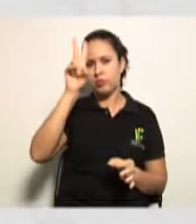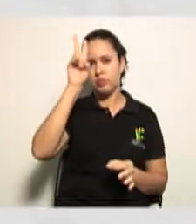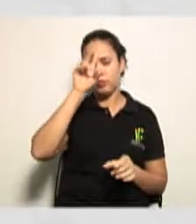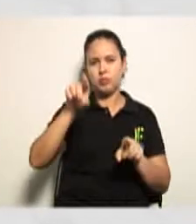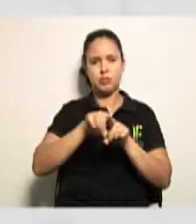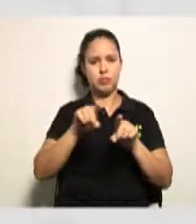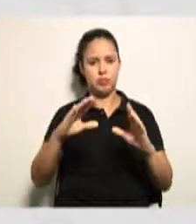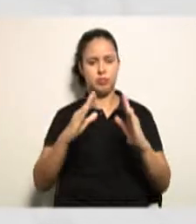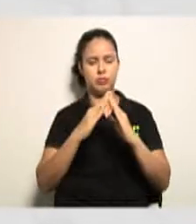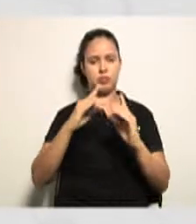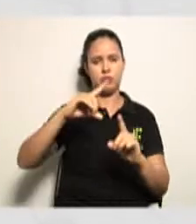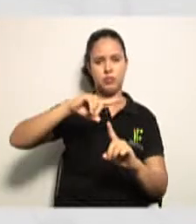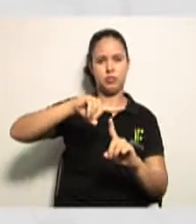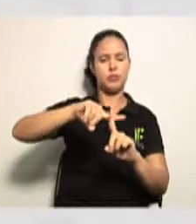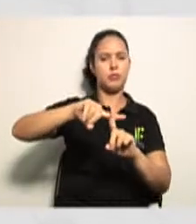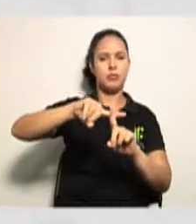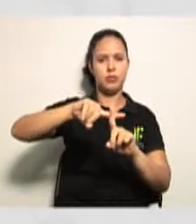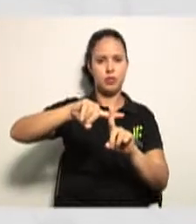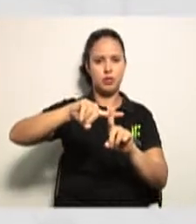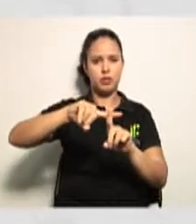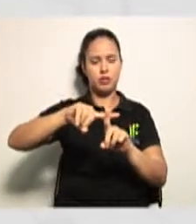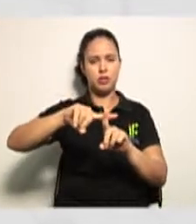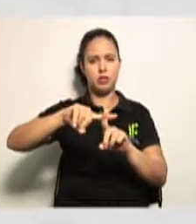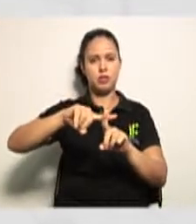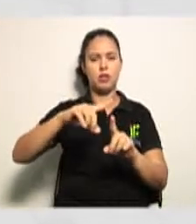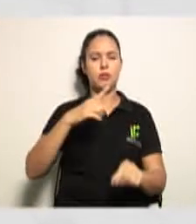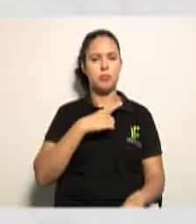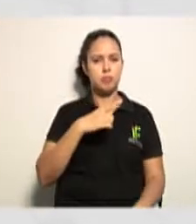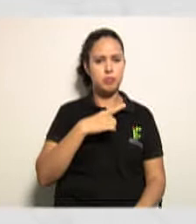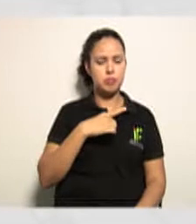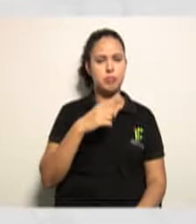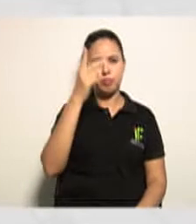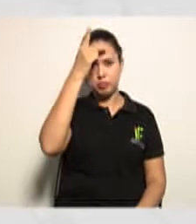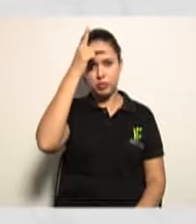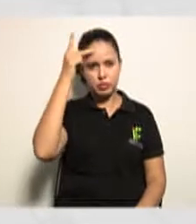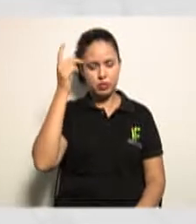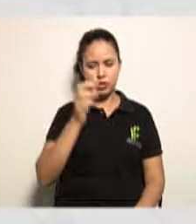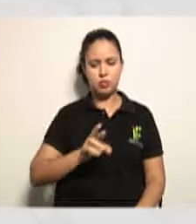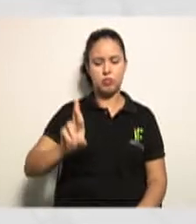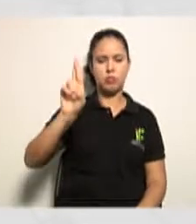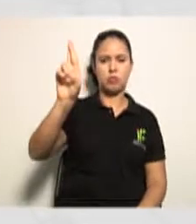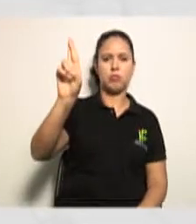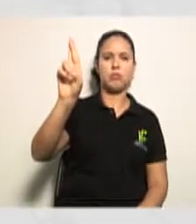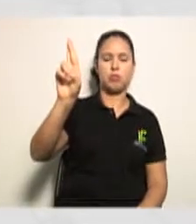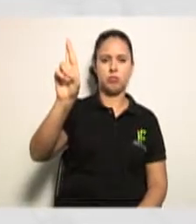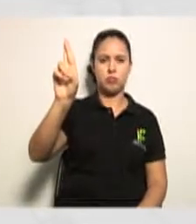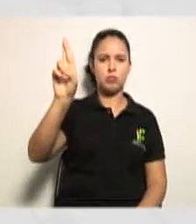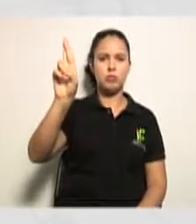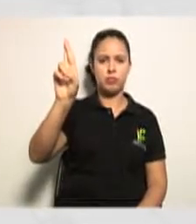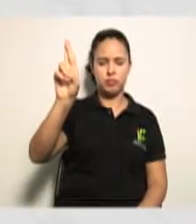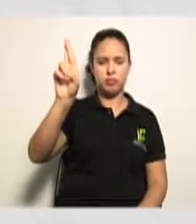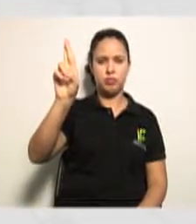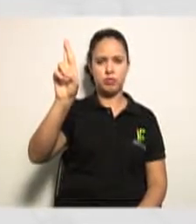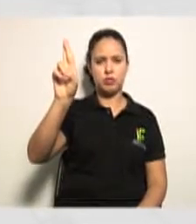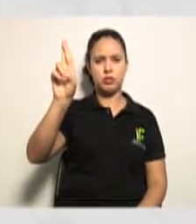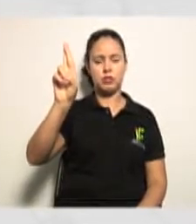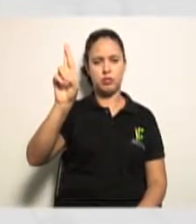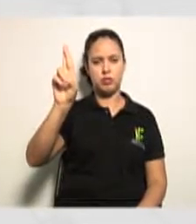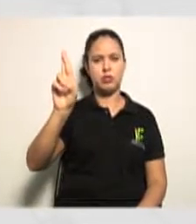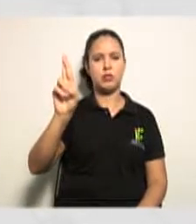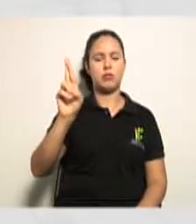a organização de ter alguém que vai estar levando à frente da igreja, vai